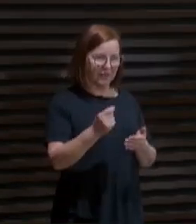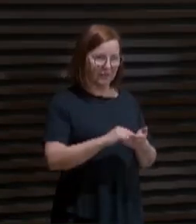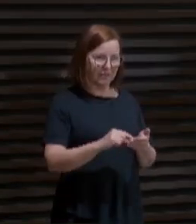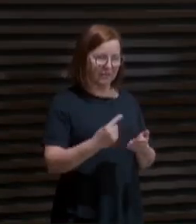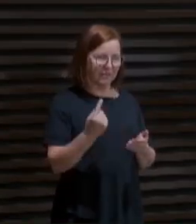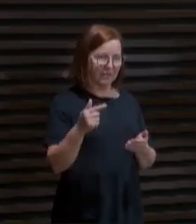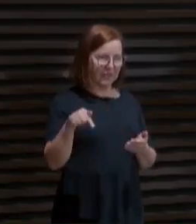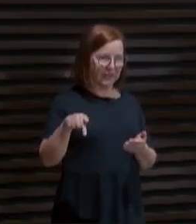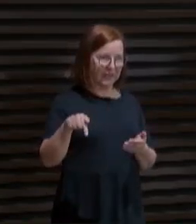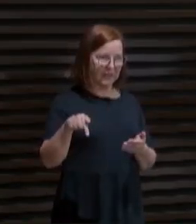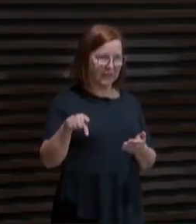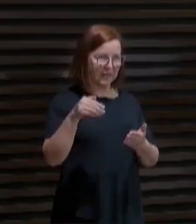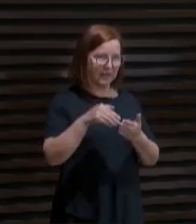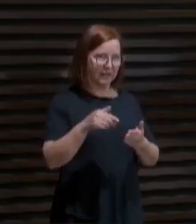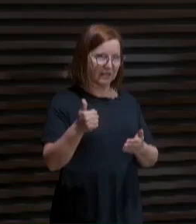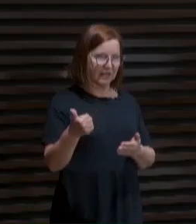17 e 19 a 19.